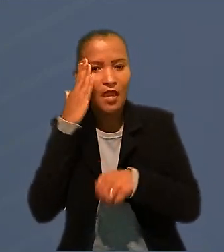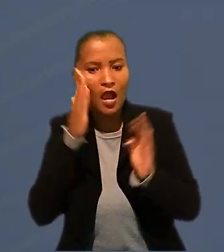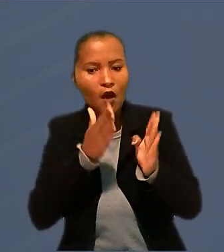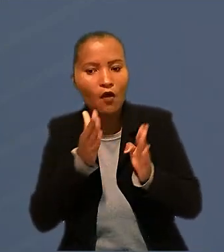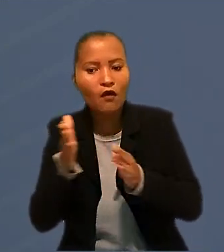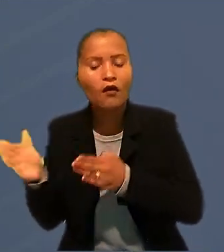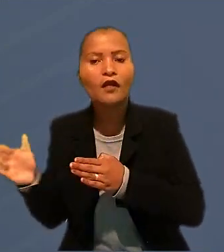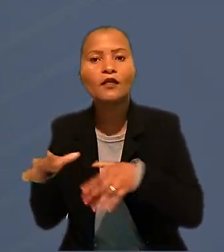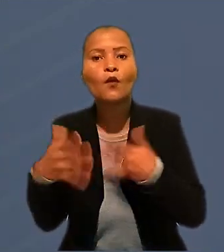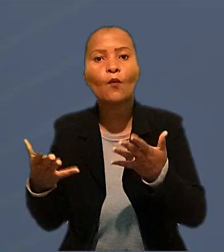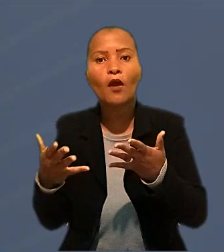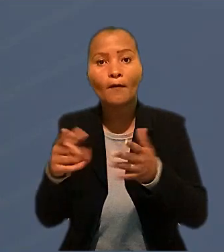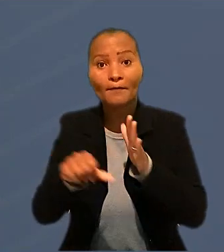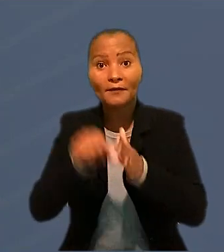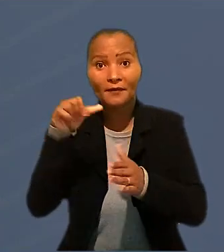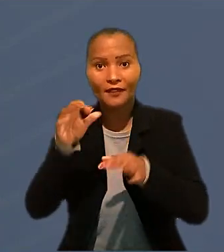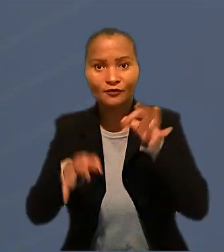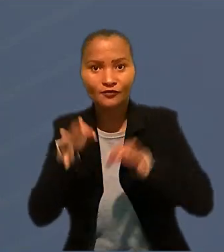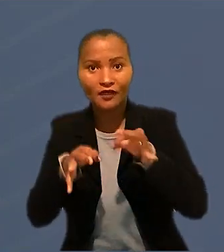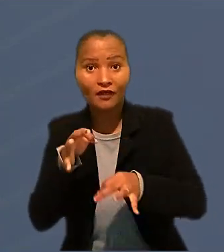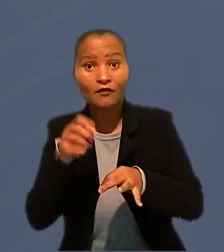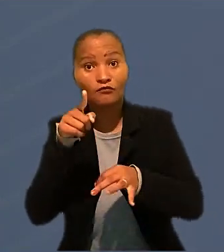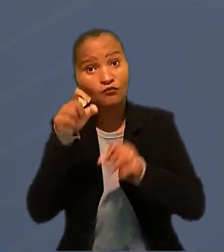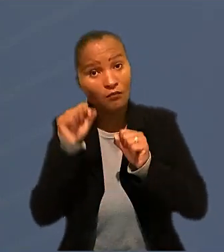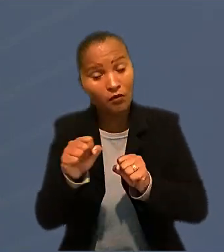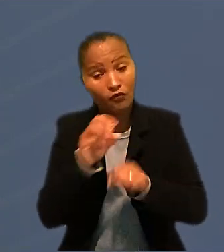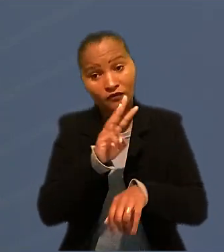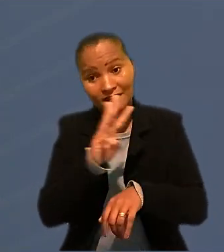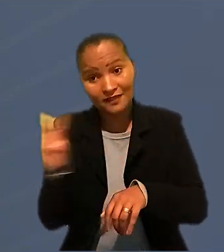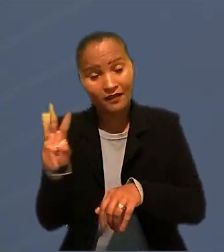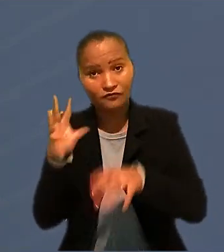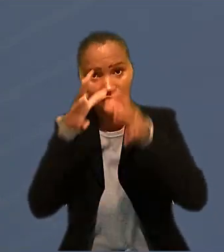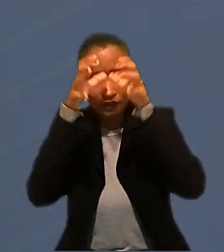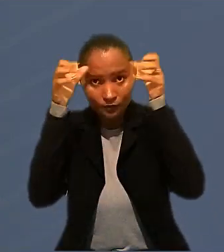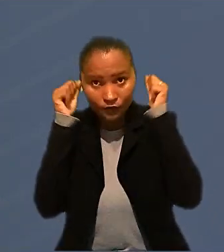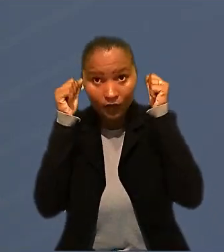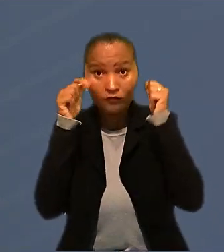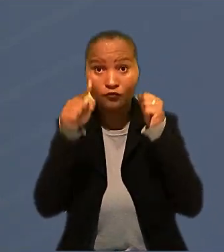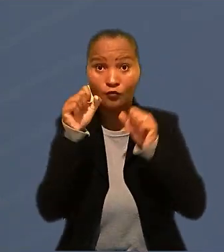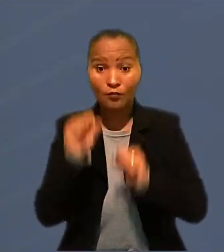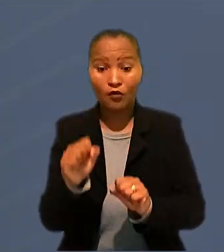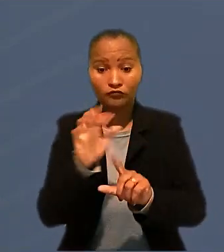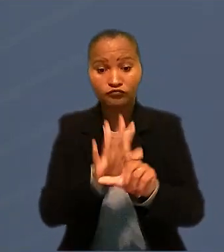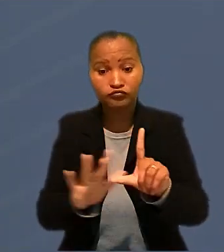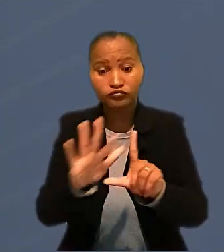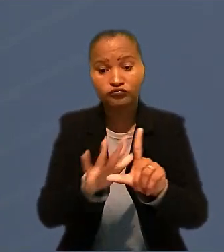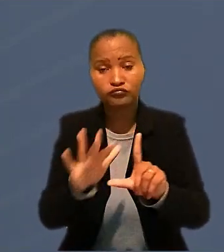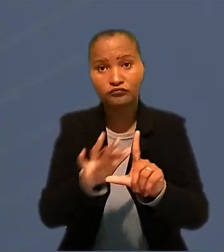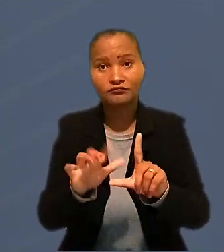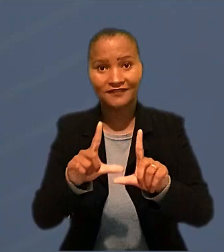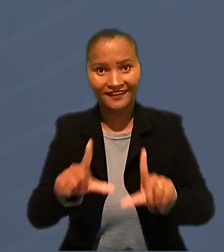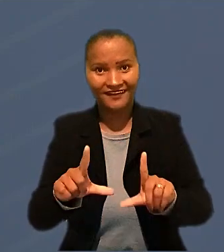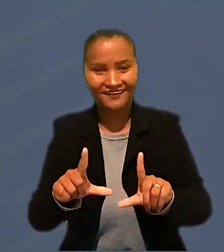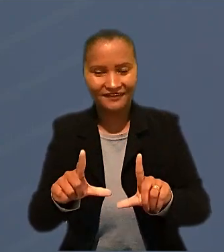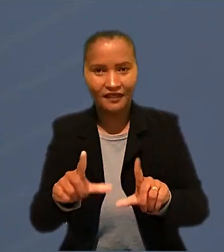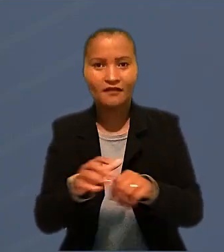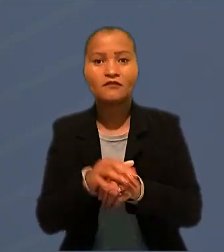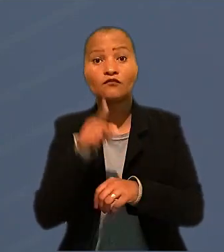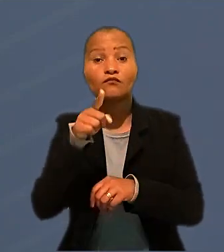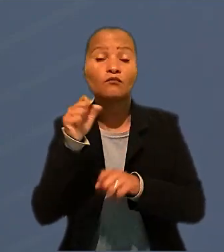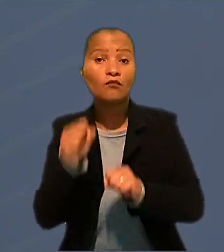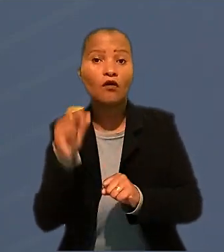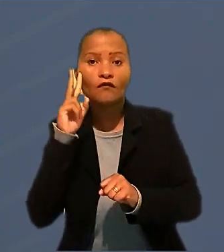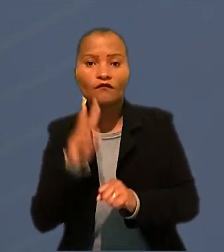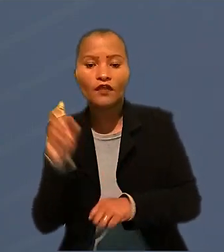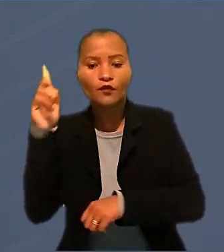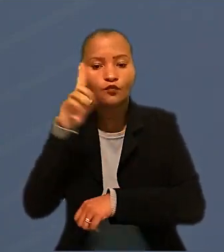ordem de preferências dos autos, basta entrar na aba Sessões de Julgamento no site do Tribunal, que você também acessa pelo QR Code que aparece na